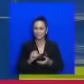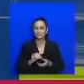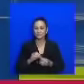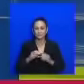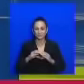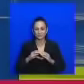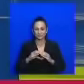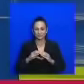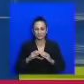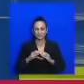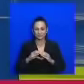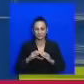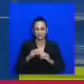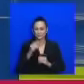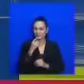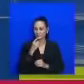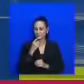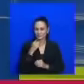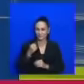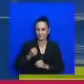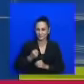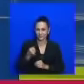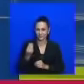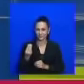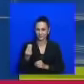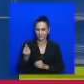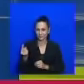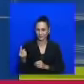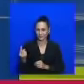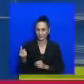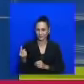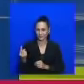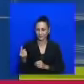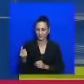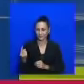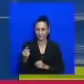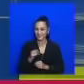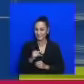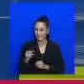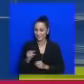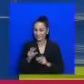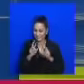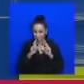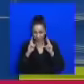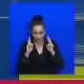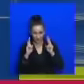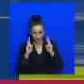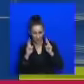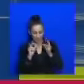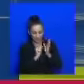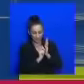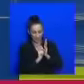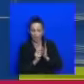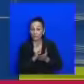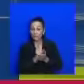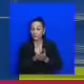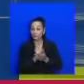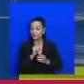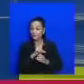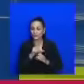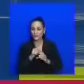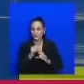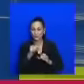Bola vermelha, número 31. Vermelha, 31. E aí, tá com sorte? Tá marcando? Vamos seguir